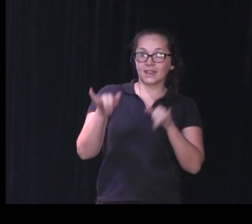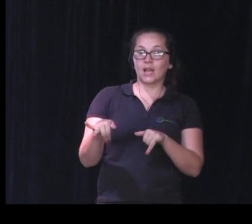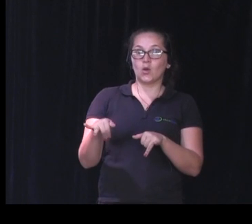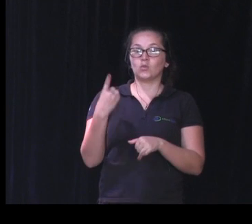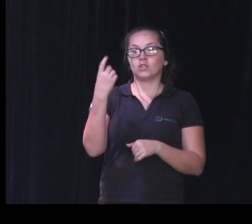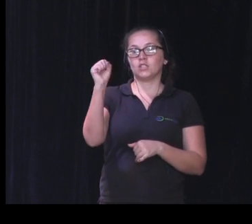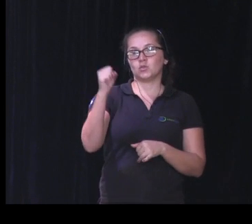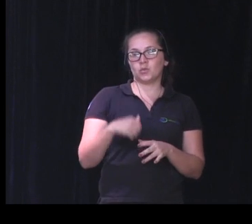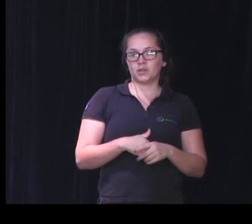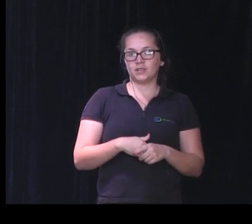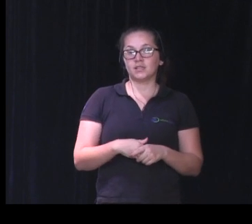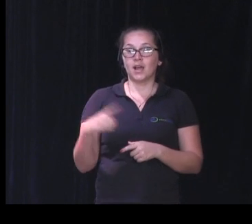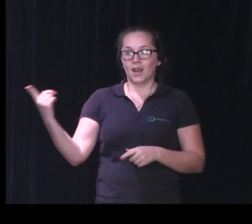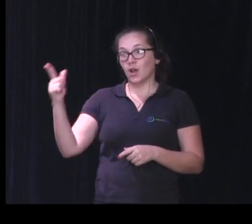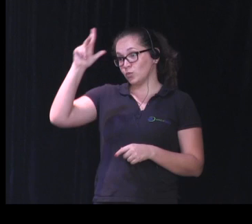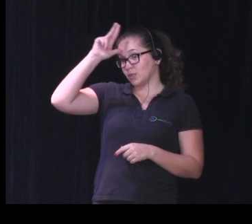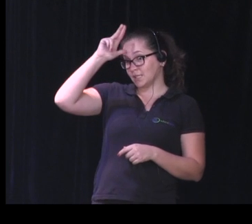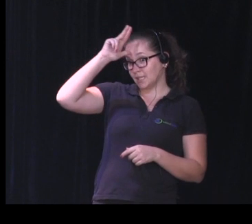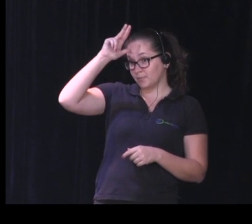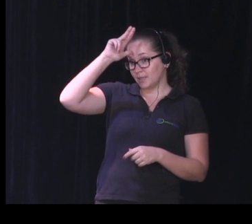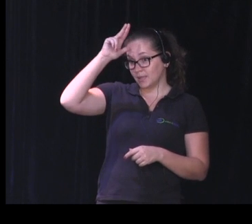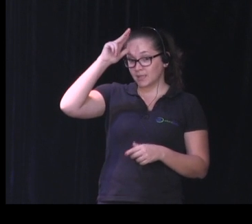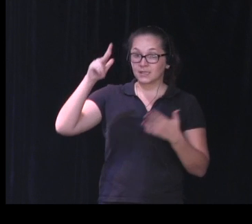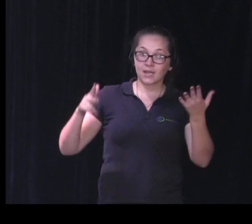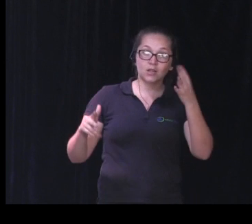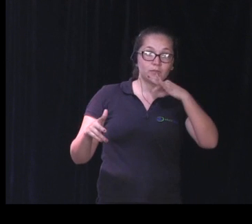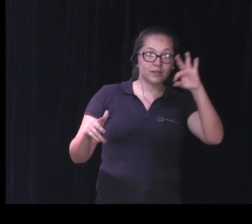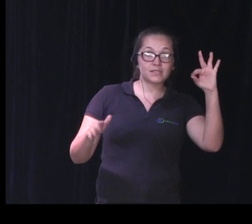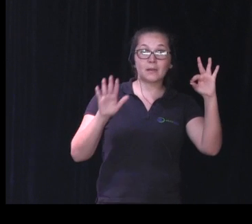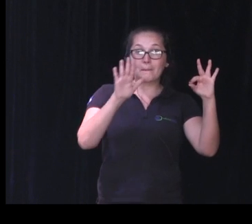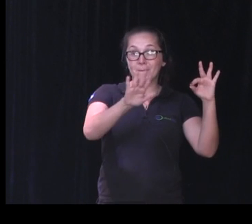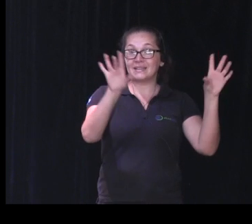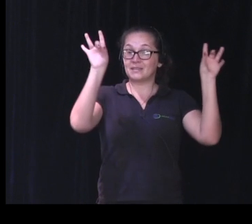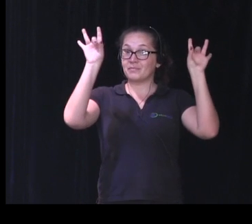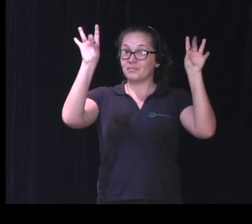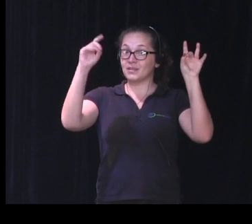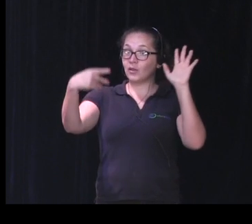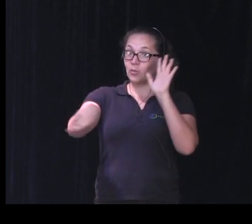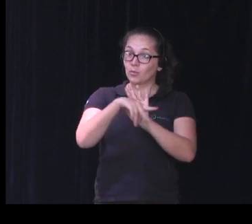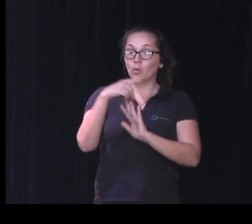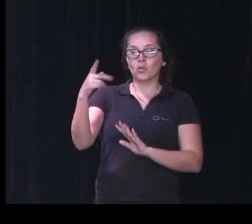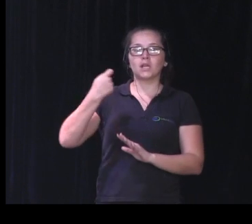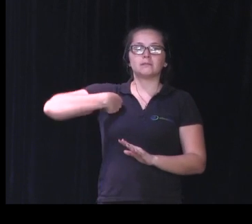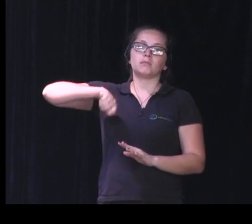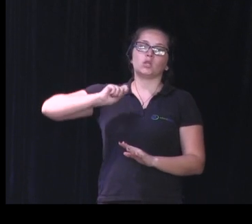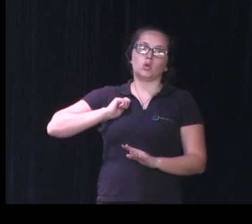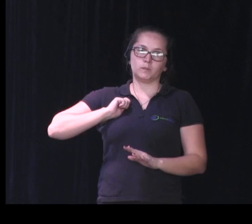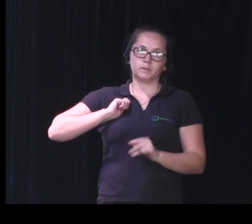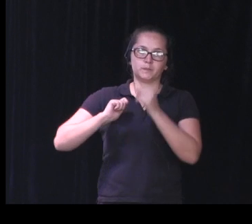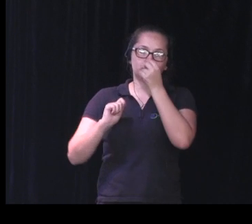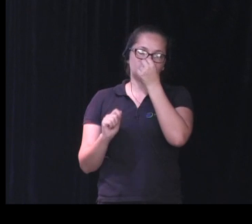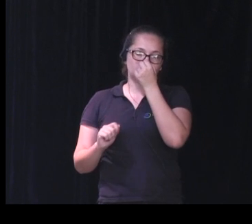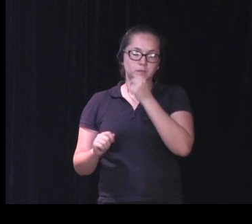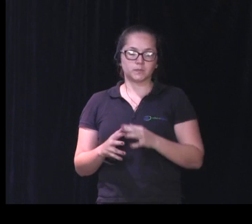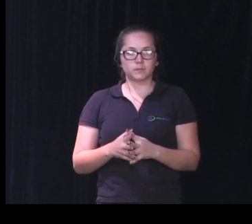Até o final do século XVIII. Dos alemães, dos franceses, mas especialmente